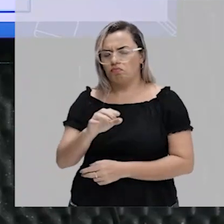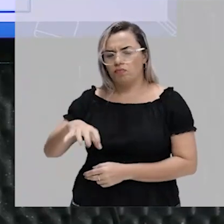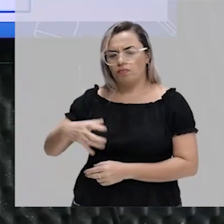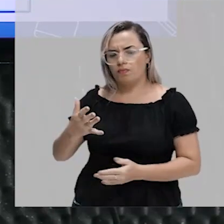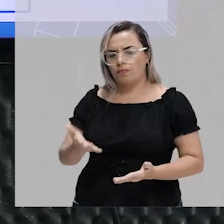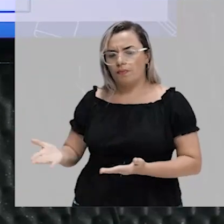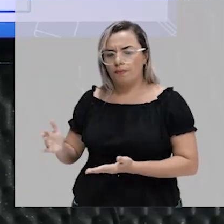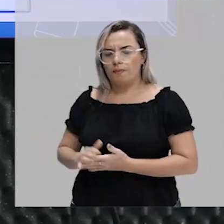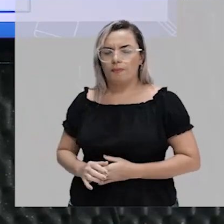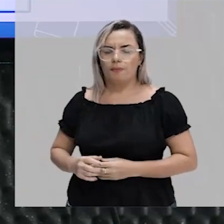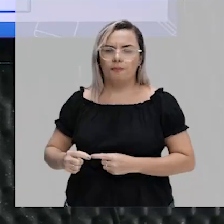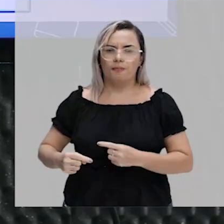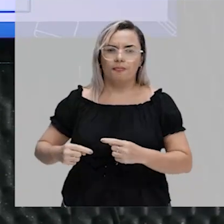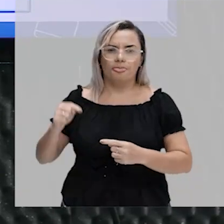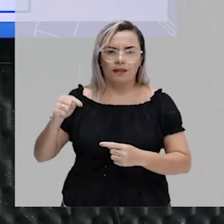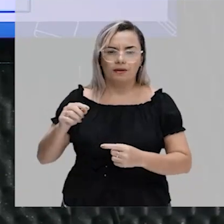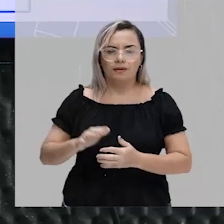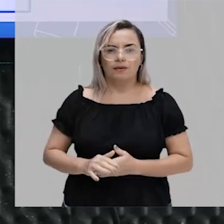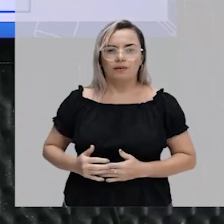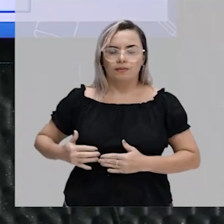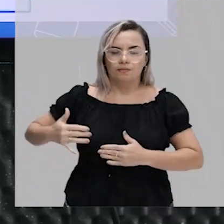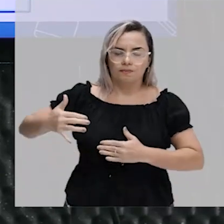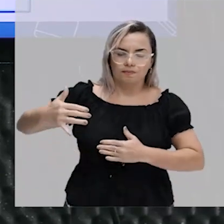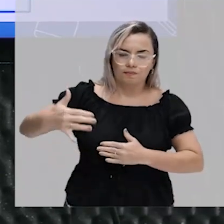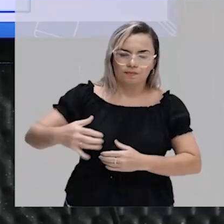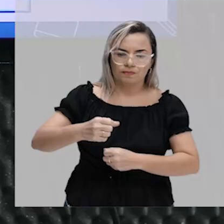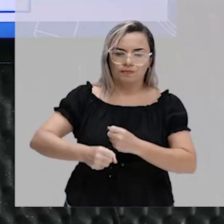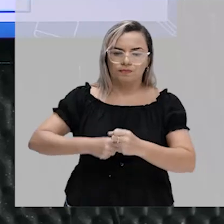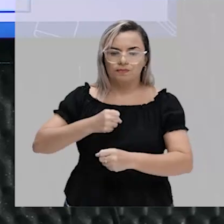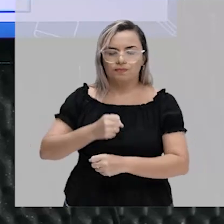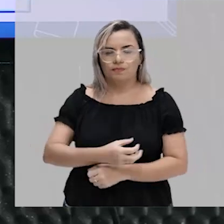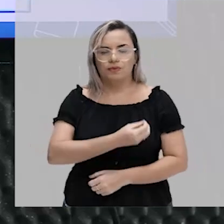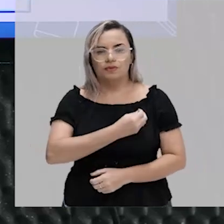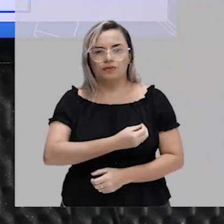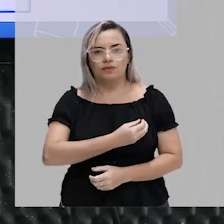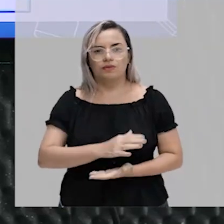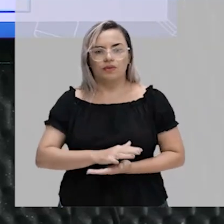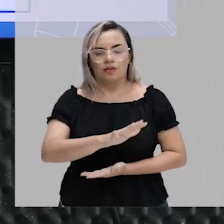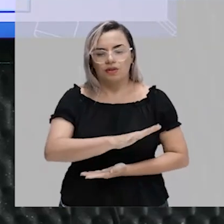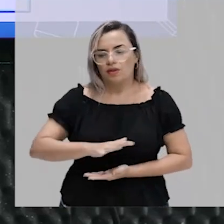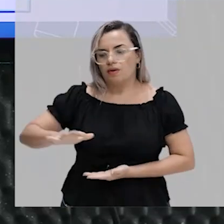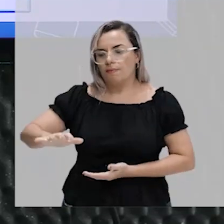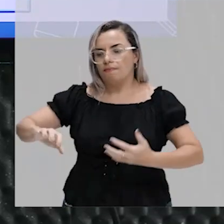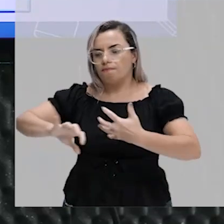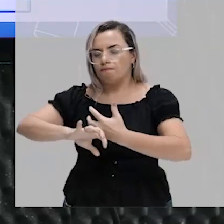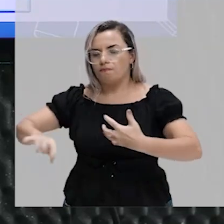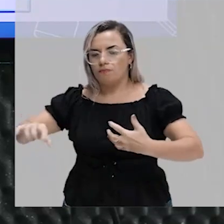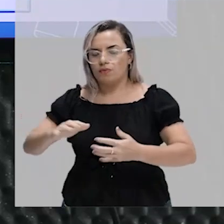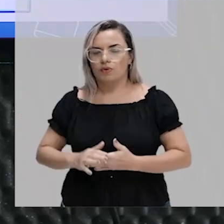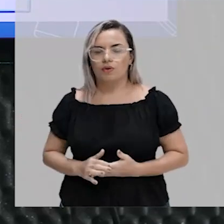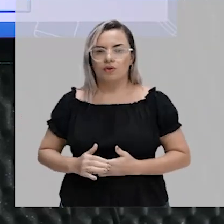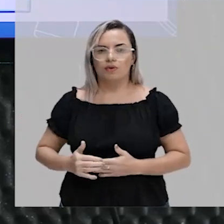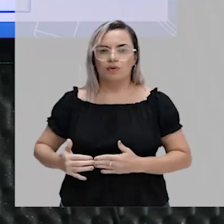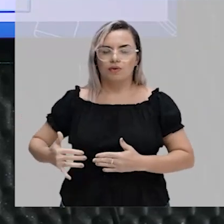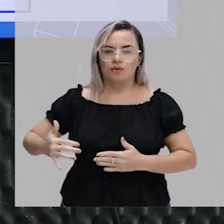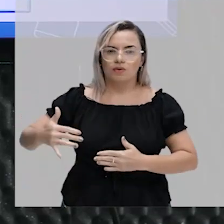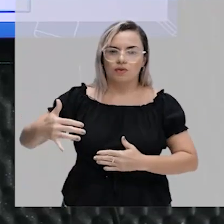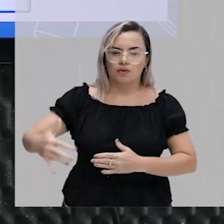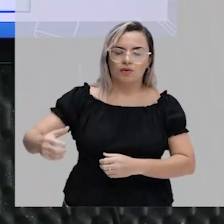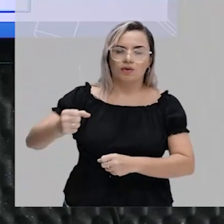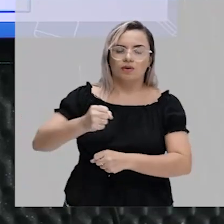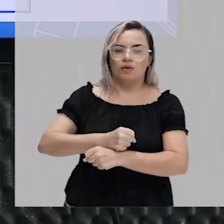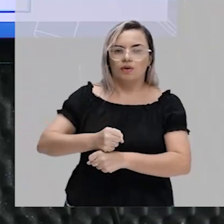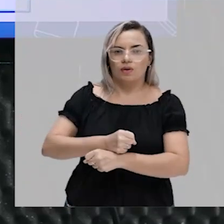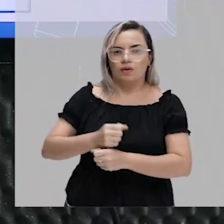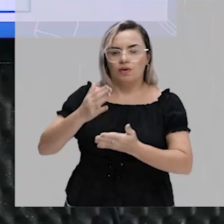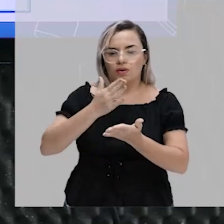acrescente muito tempo esses indivíduos vivendo em ambientes separados. Ao longo de muito tempo, esses indivíduos eles